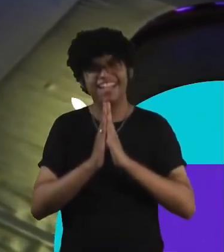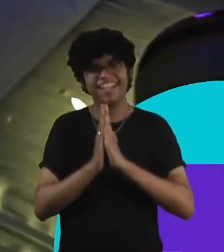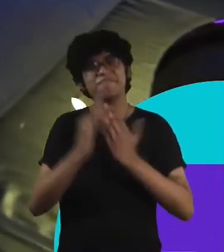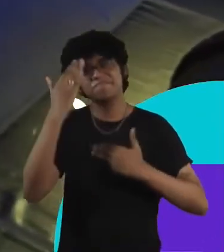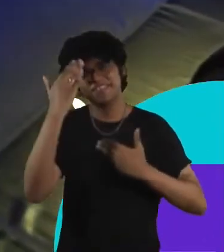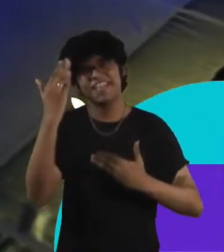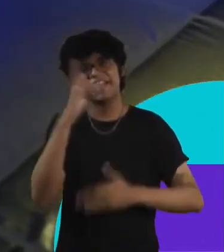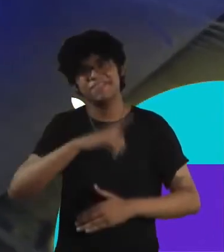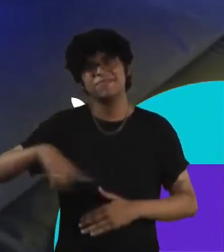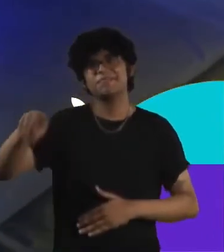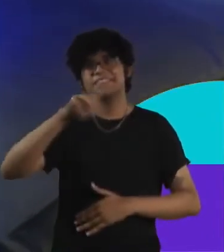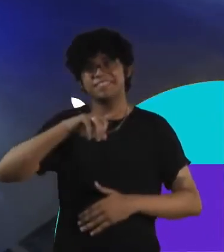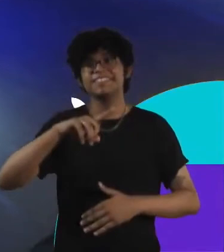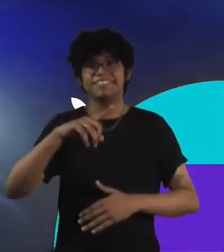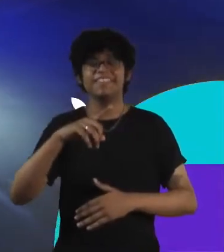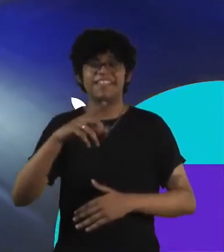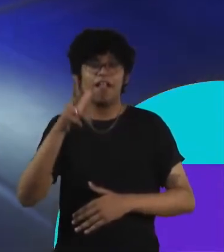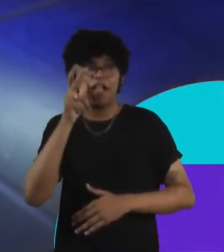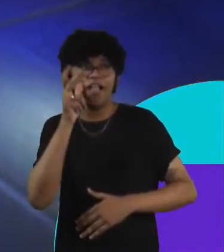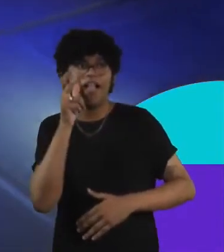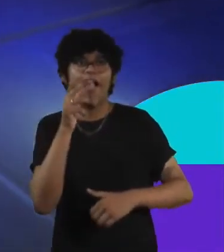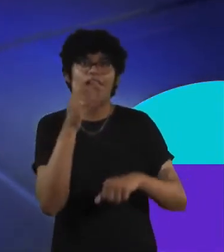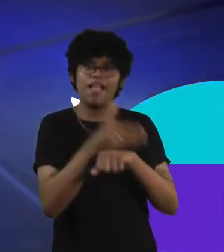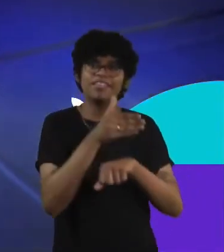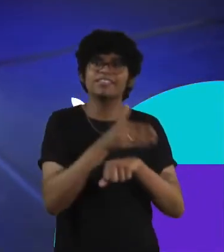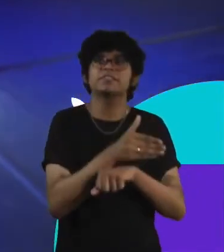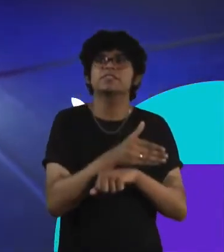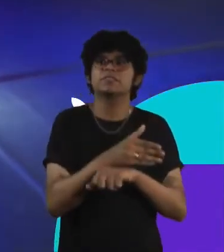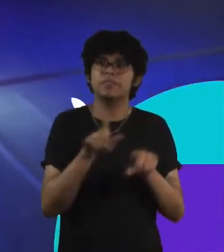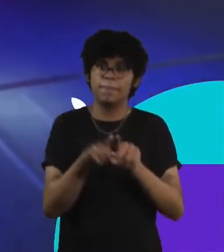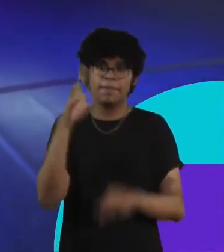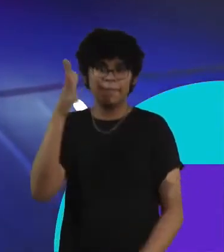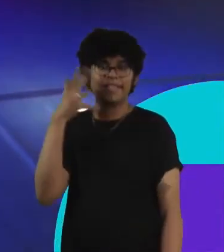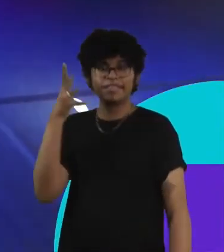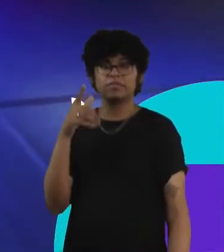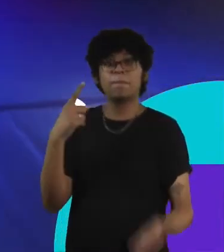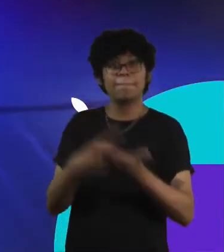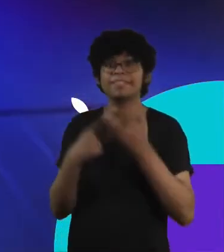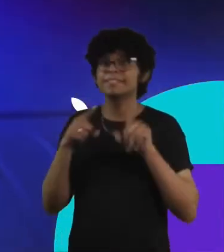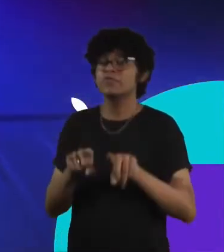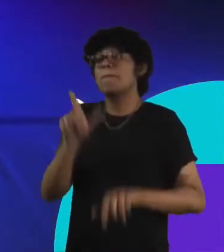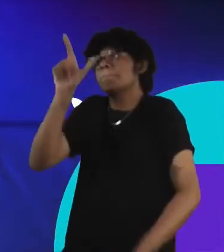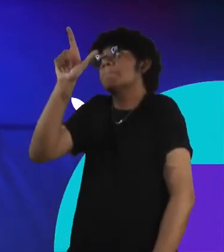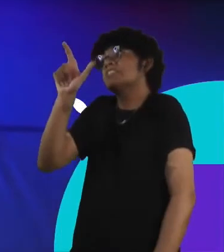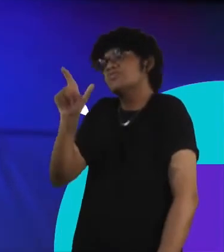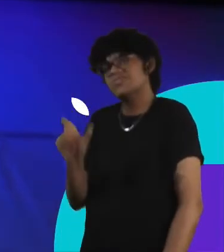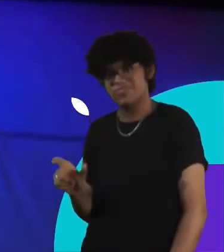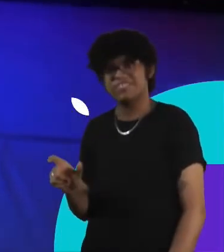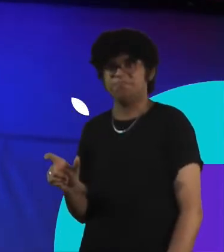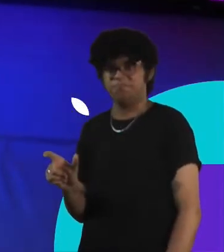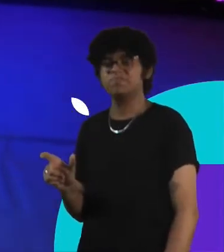que está conosco, nos ouvindo, e a cada palestrante aqui, né, parceiro como pessoa. Então,